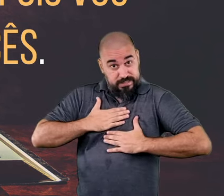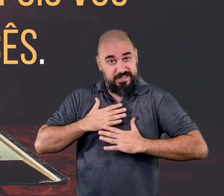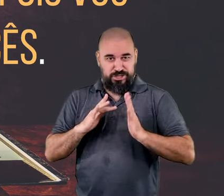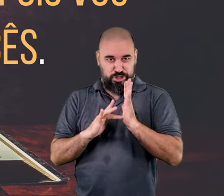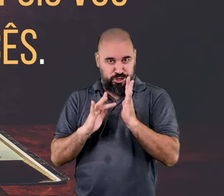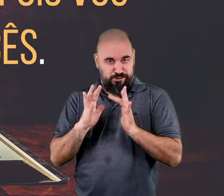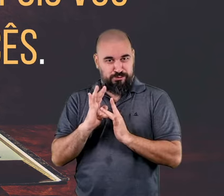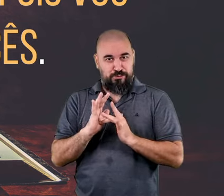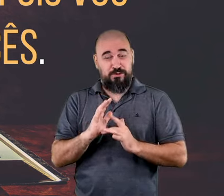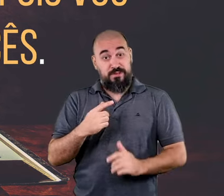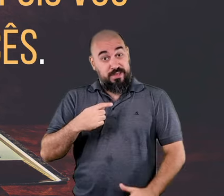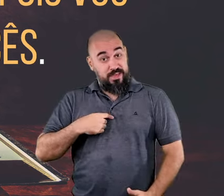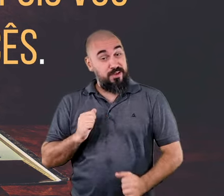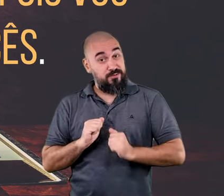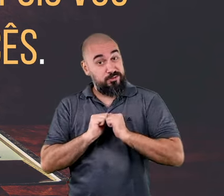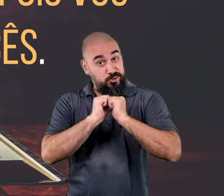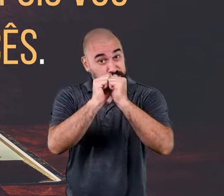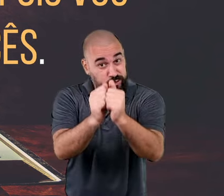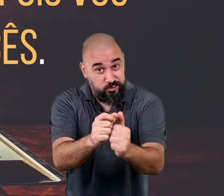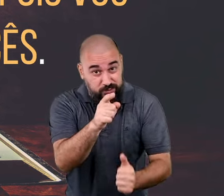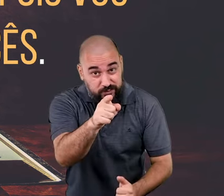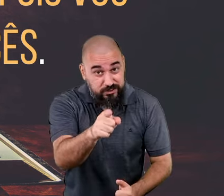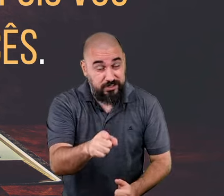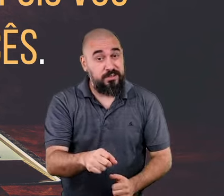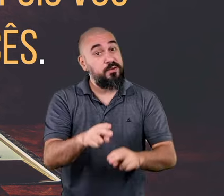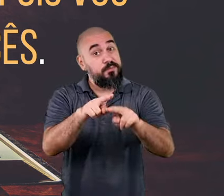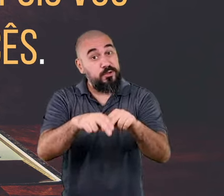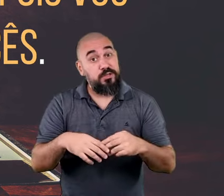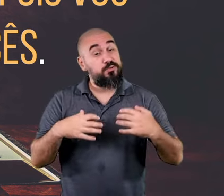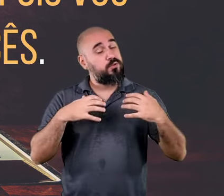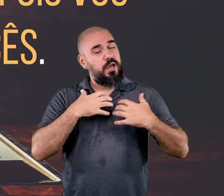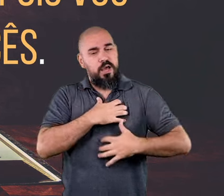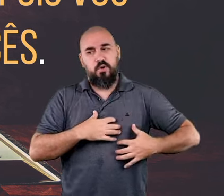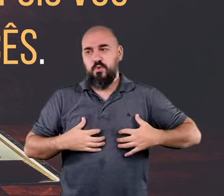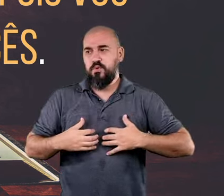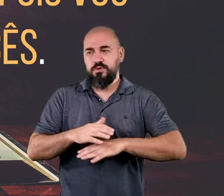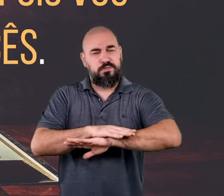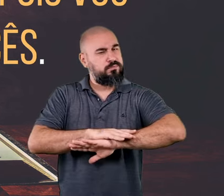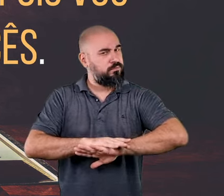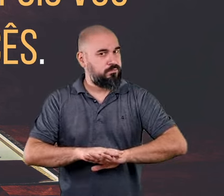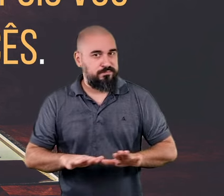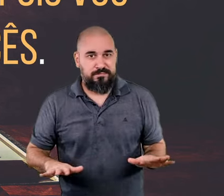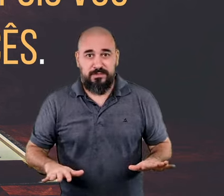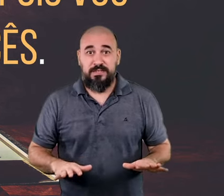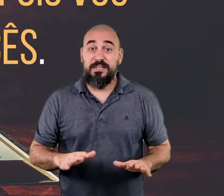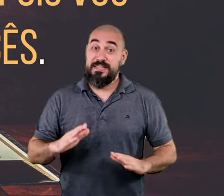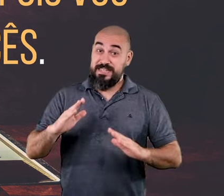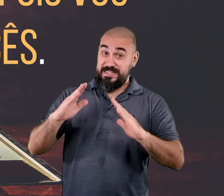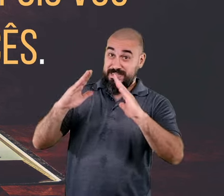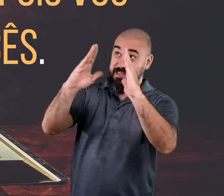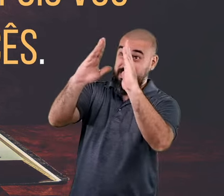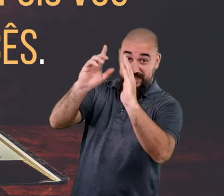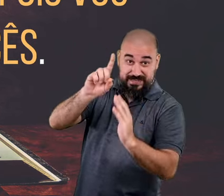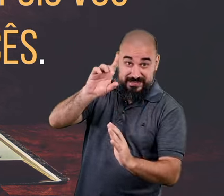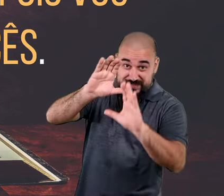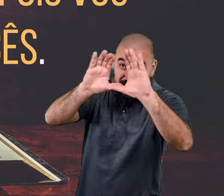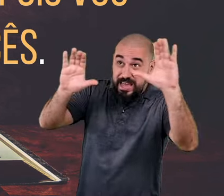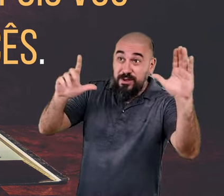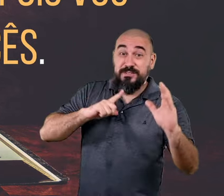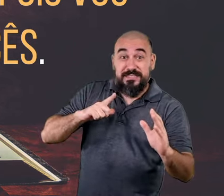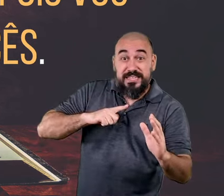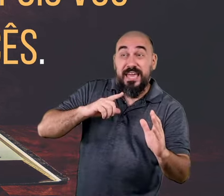estou do lado de vocês. Por isso, não tenham um coração angustiado. Na casa de meu pai há muitas